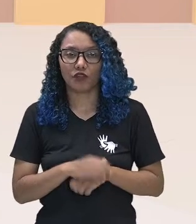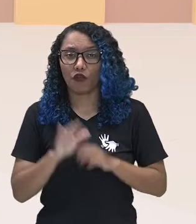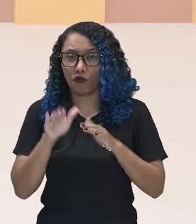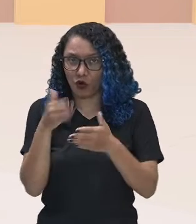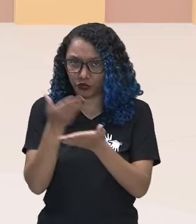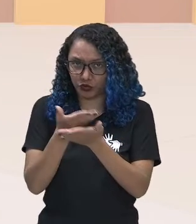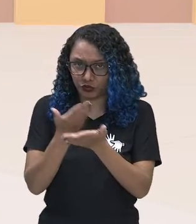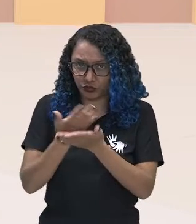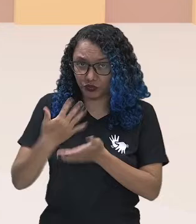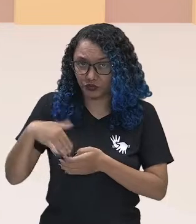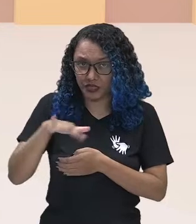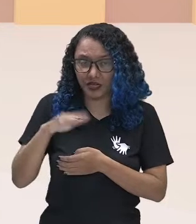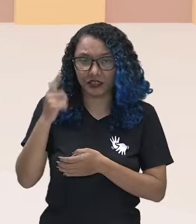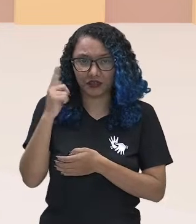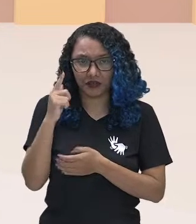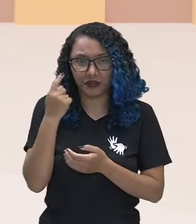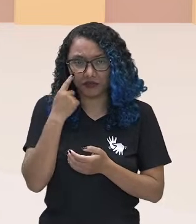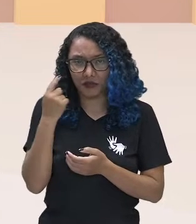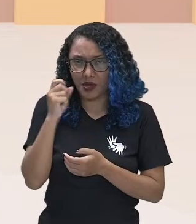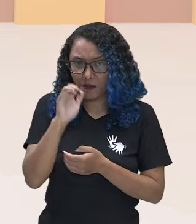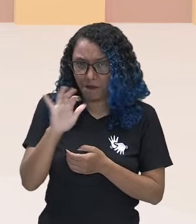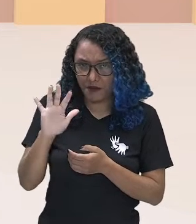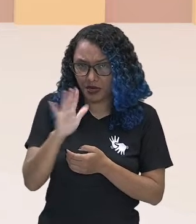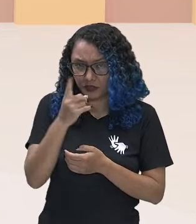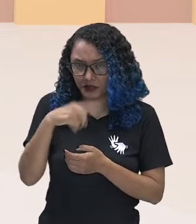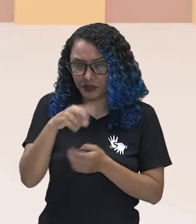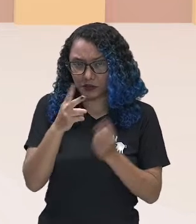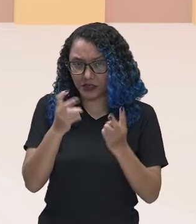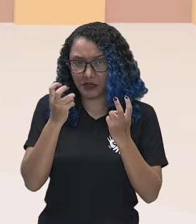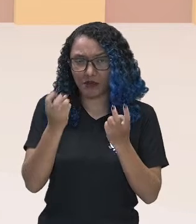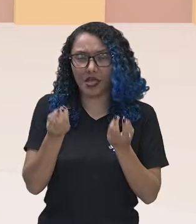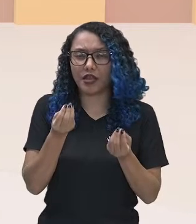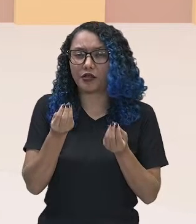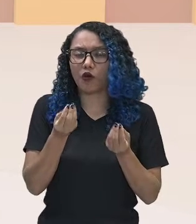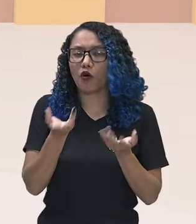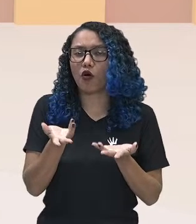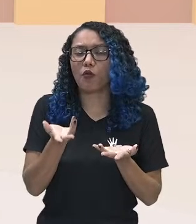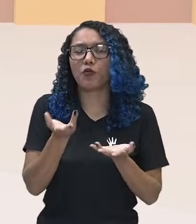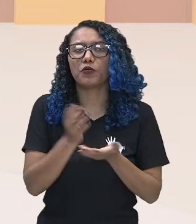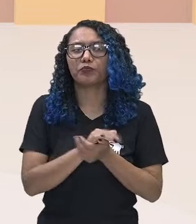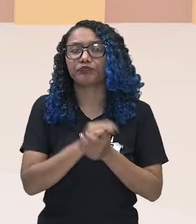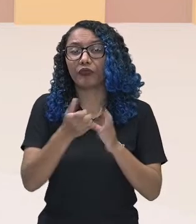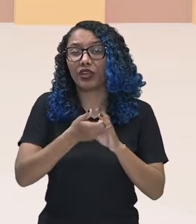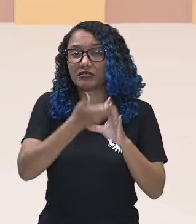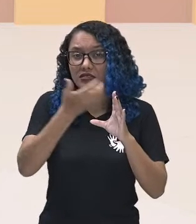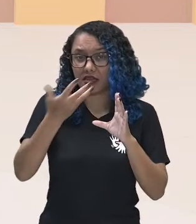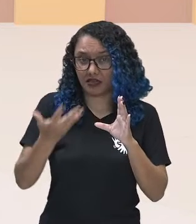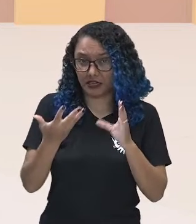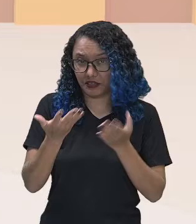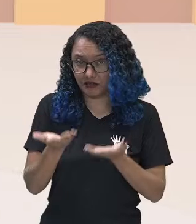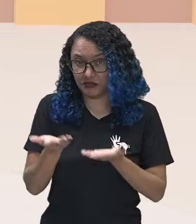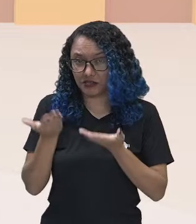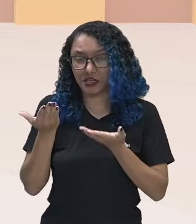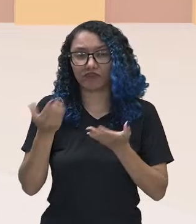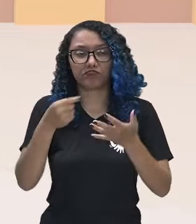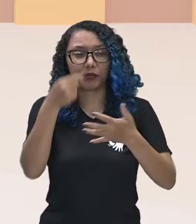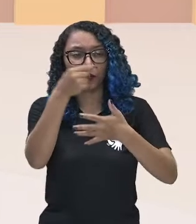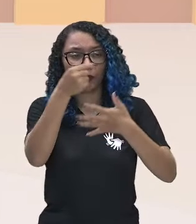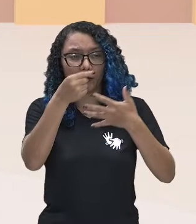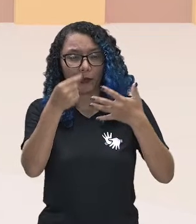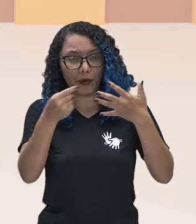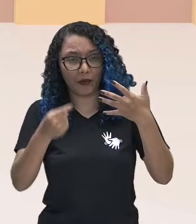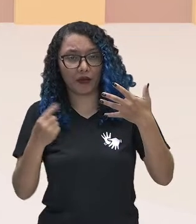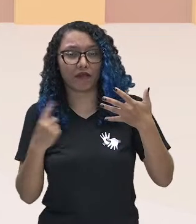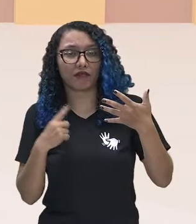vocês observarem. E aí, nessas imagens, olha, a gente vai observar a configuração da paisagem, né, os elementos que a gente tem